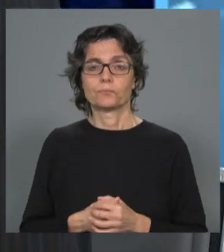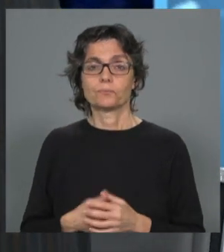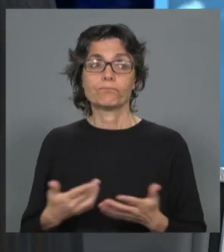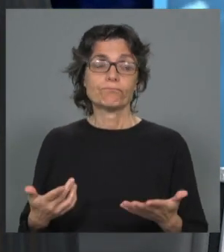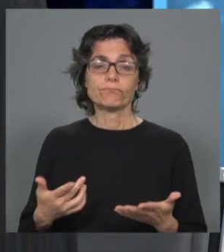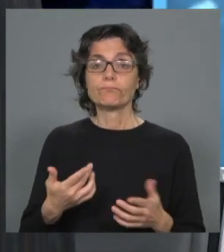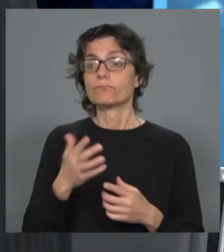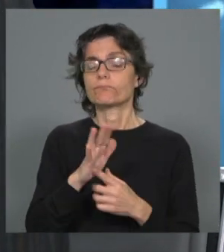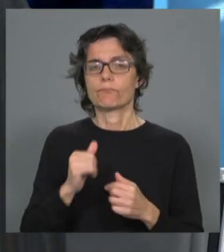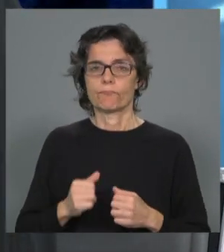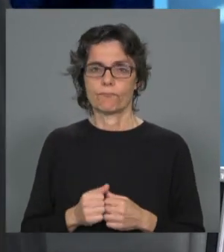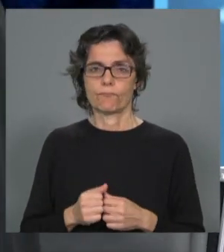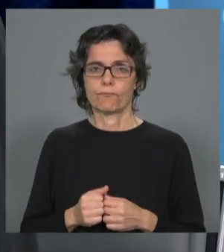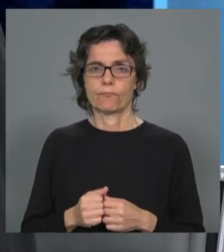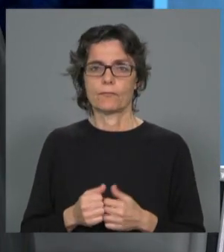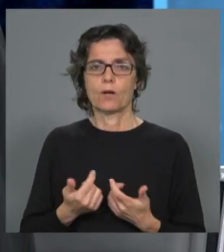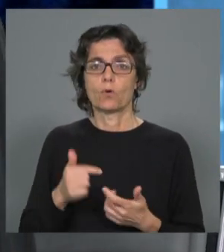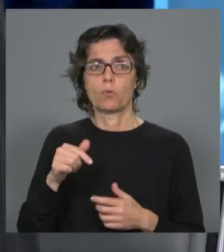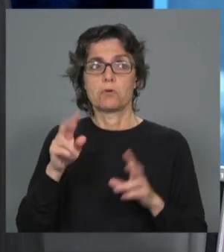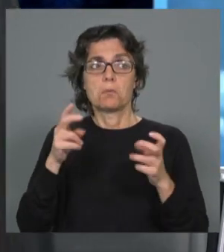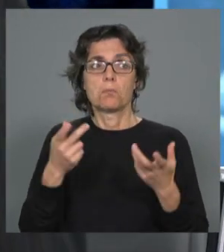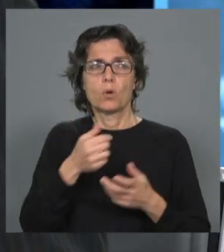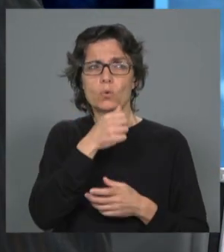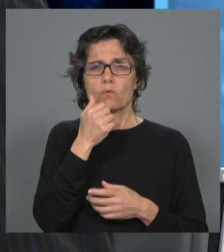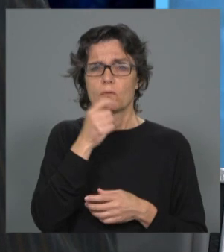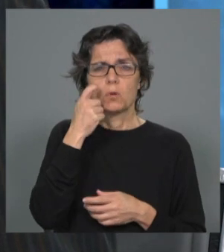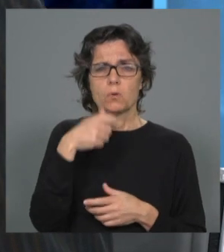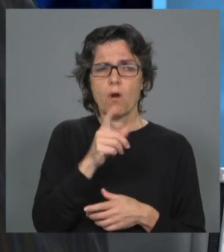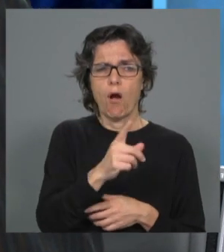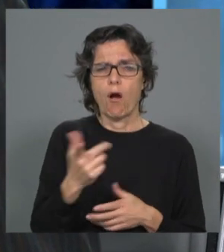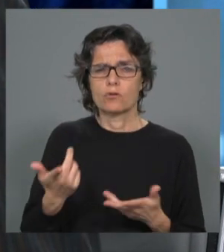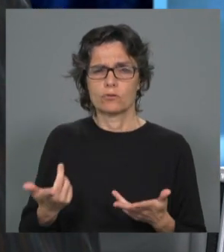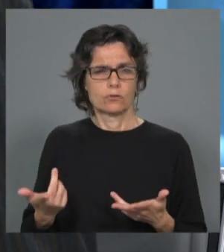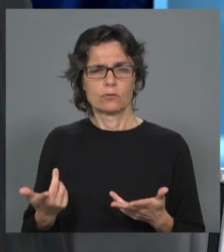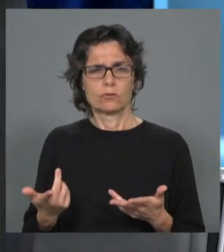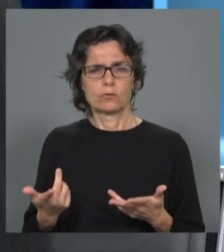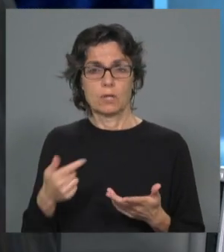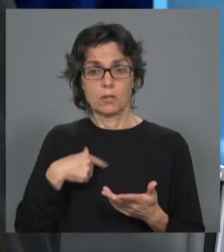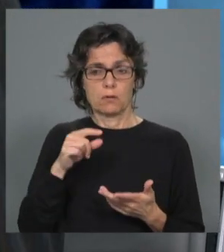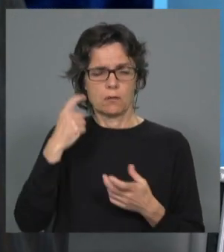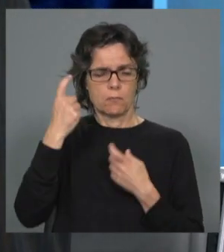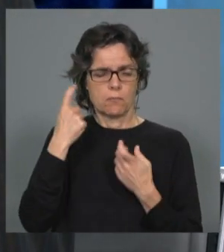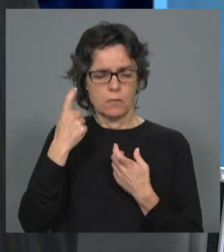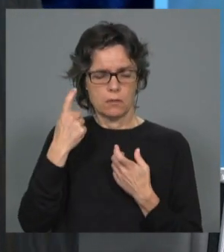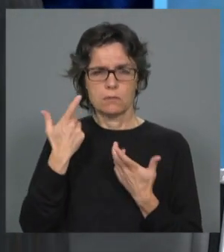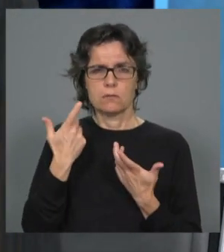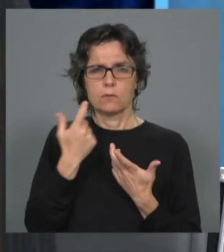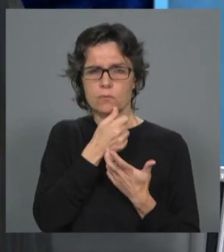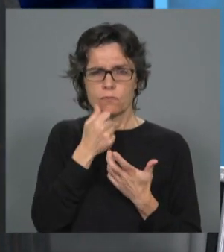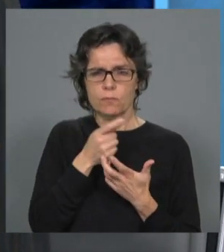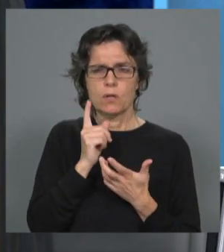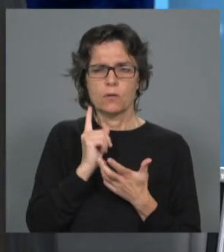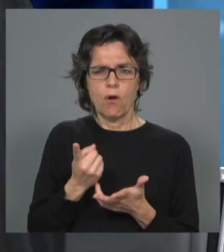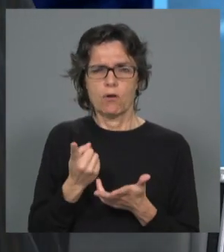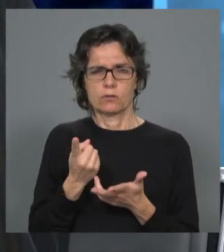questões como, por exemplo, o que é o sofrimento humano, que é uma questão que me tem acompanhado sempre, é uma inquietação que me tem acompanhado ao longo de toda a